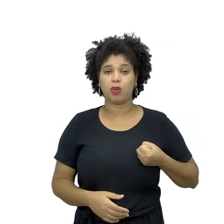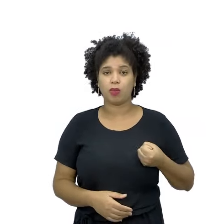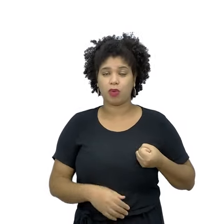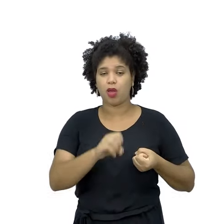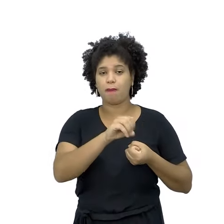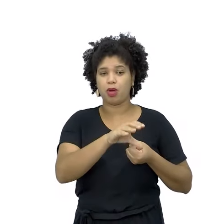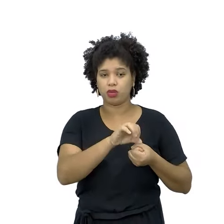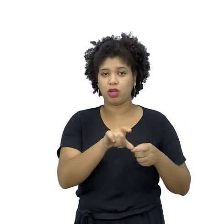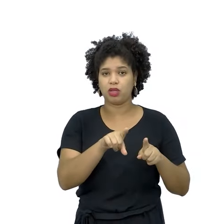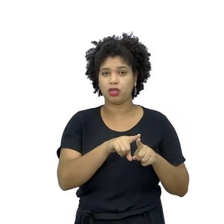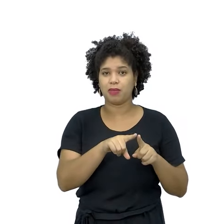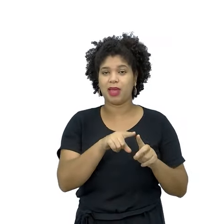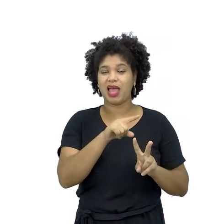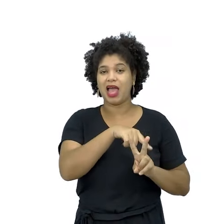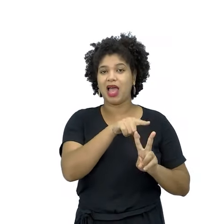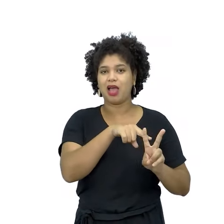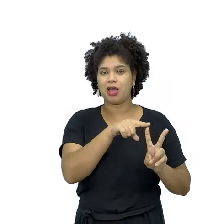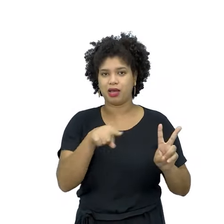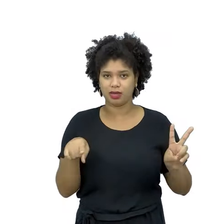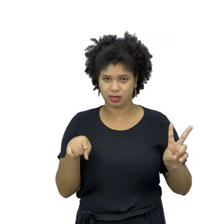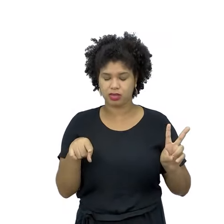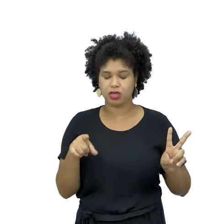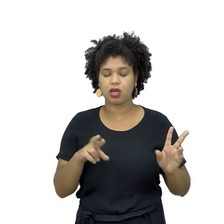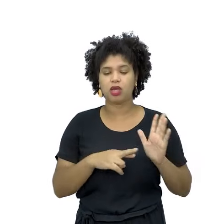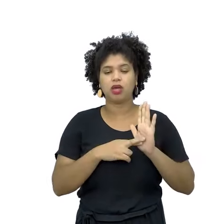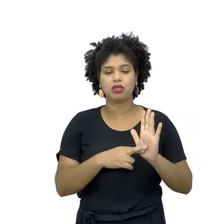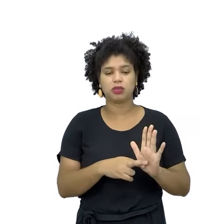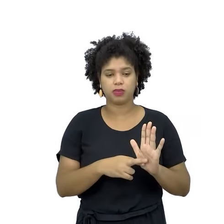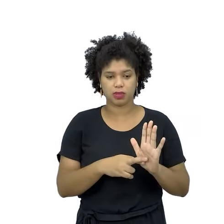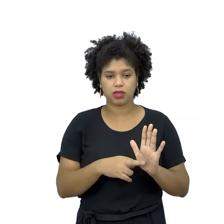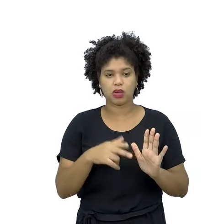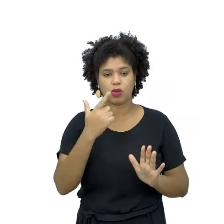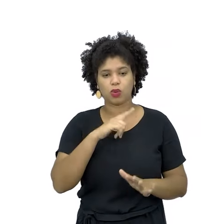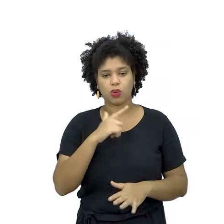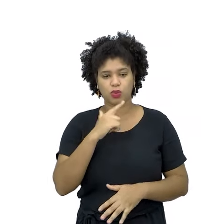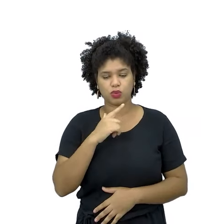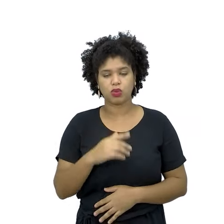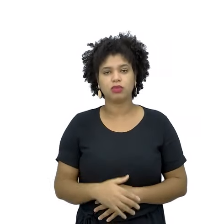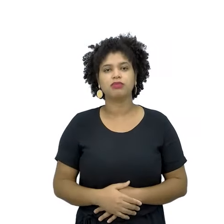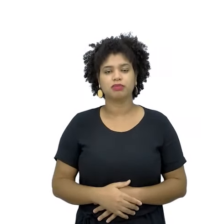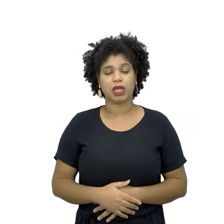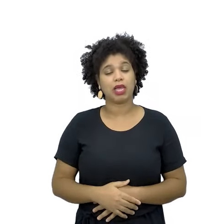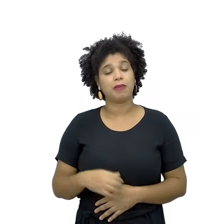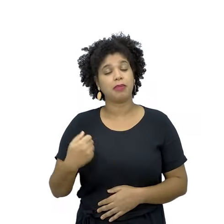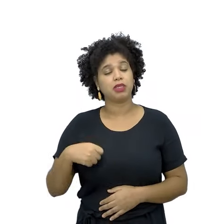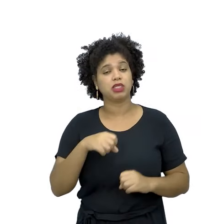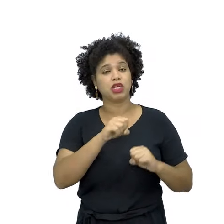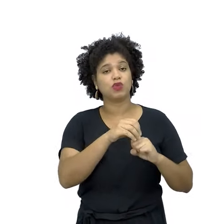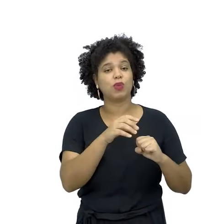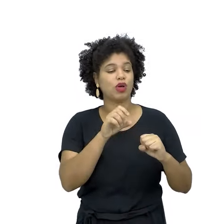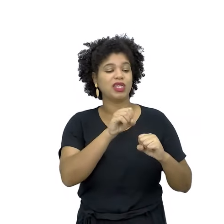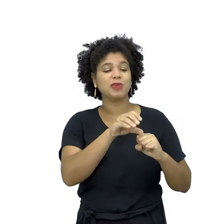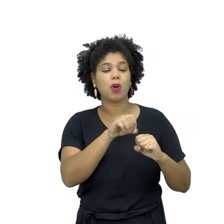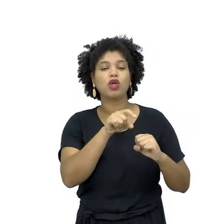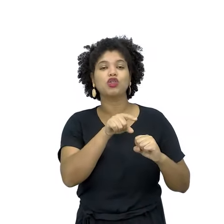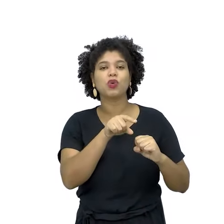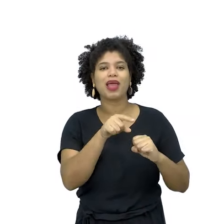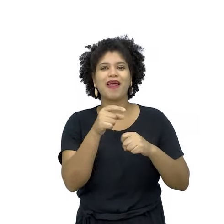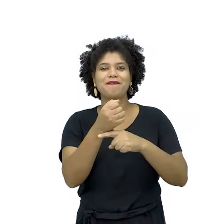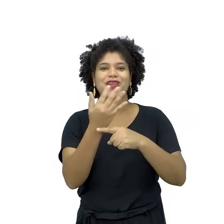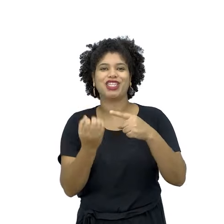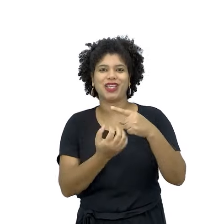potenciação e radiciação, para representar uma raiz como potência de expoente fracionário. Bom,